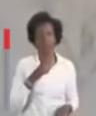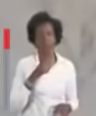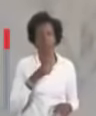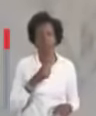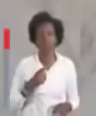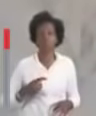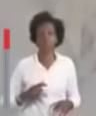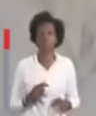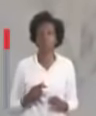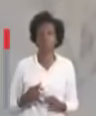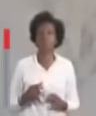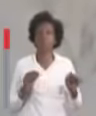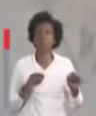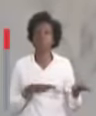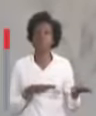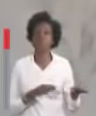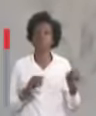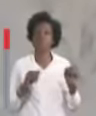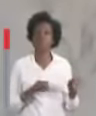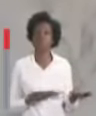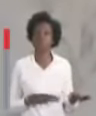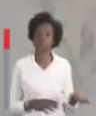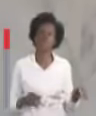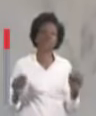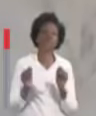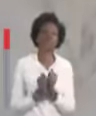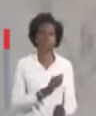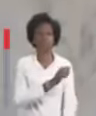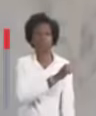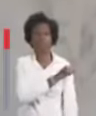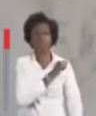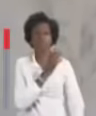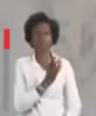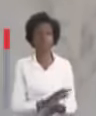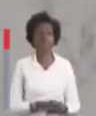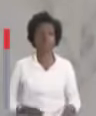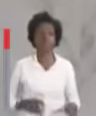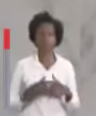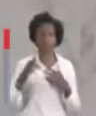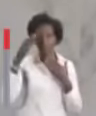vamos estar marchando junto com os alunos para resolver essa situação muito obrigada preso